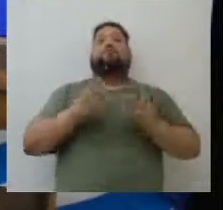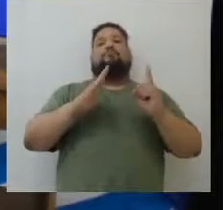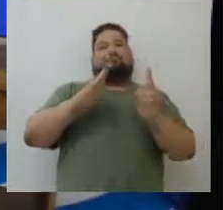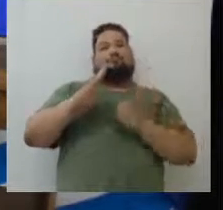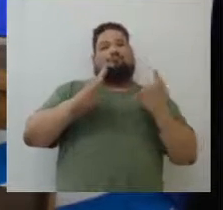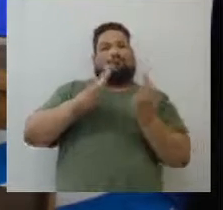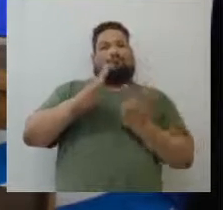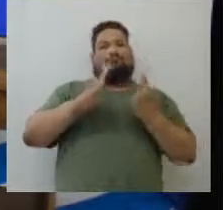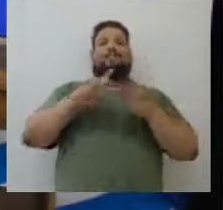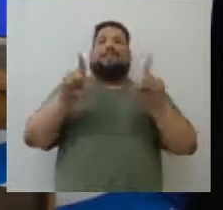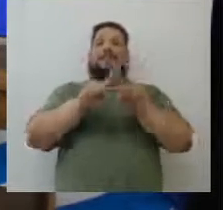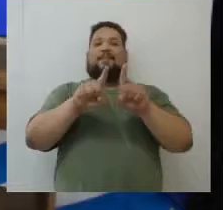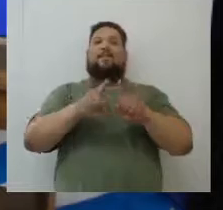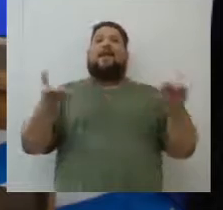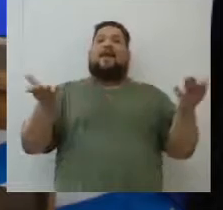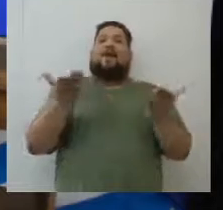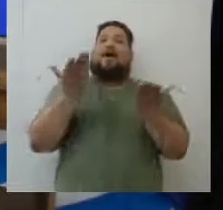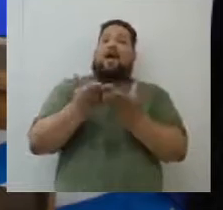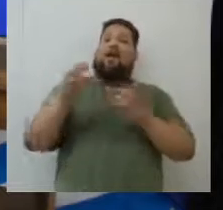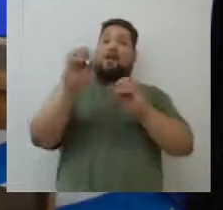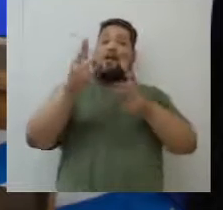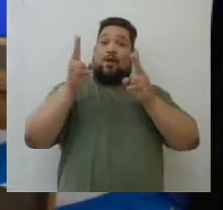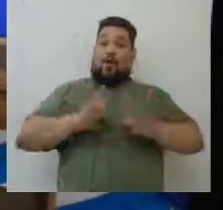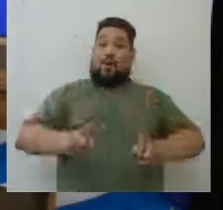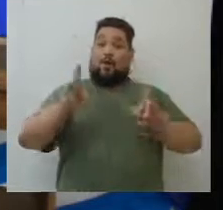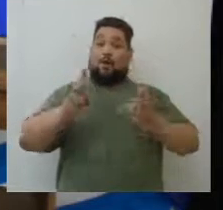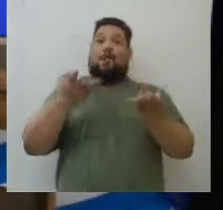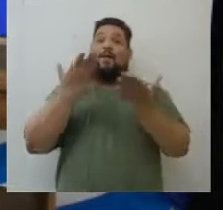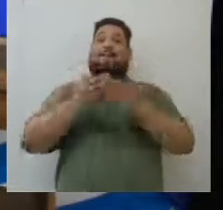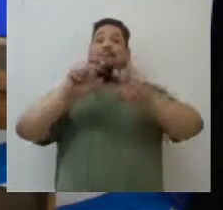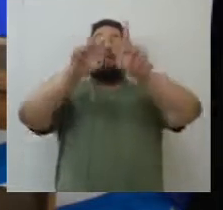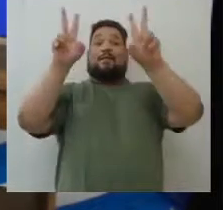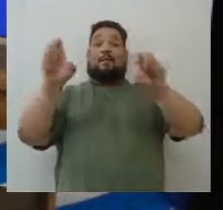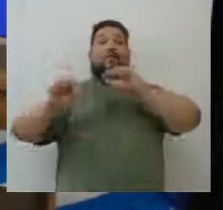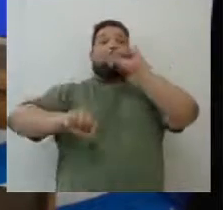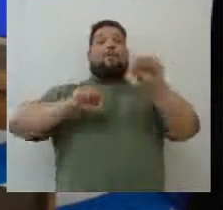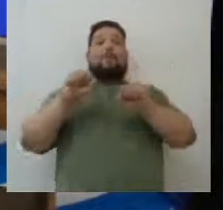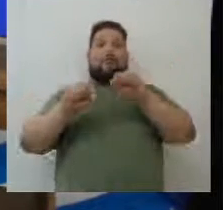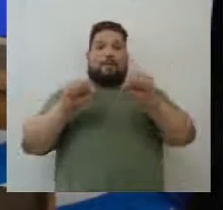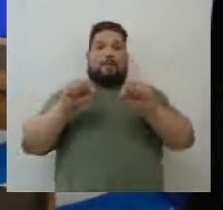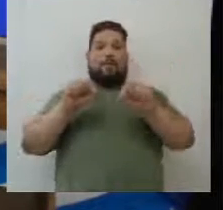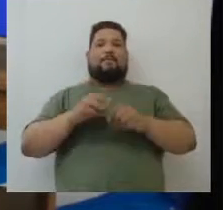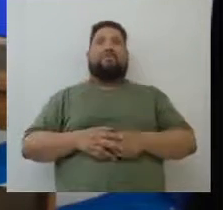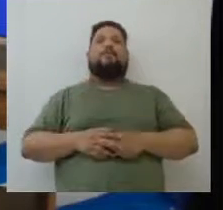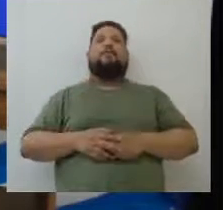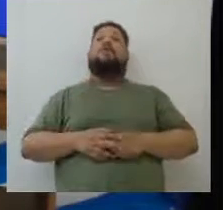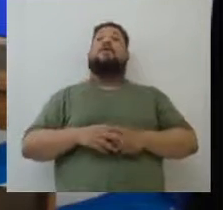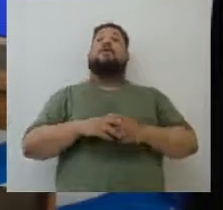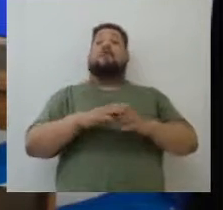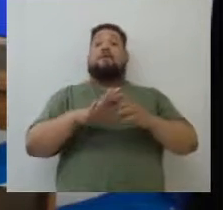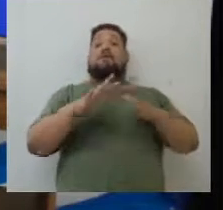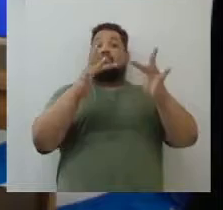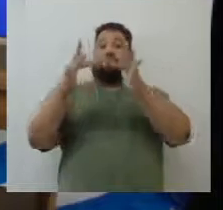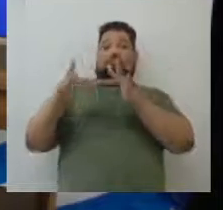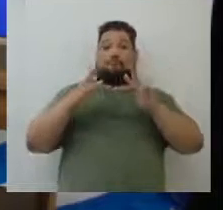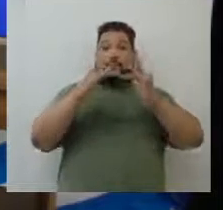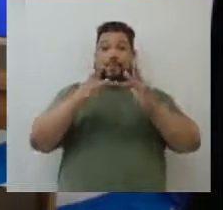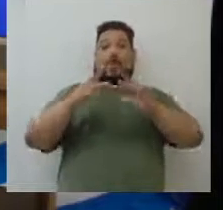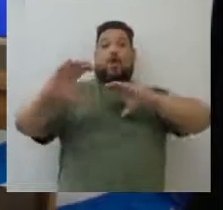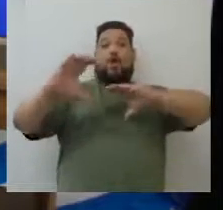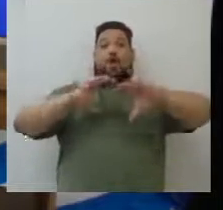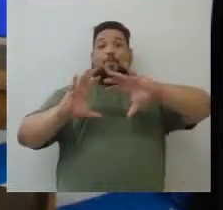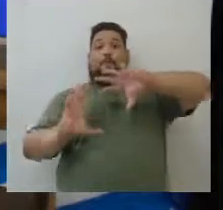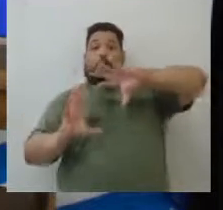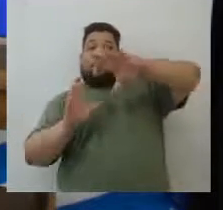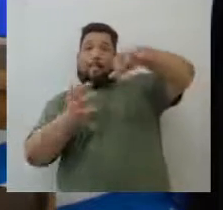Massa, vamos continuar a aula, certo, gente? Ó, a aula de hoje vai ser sobre redes de comunicação e o mundo atual,